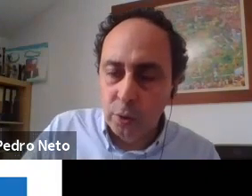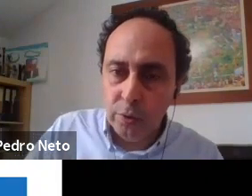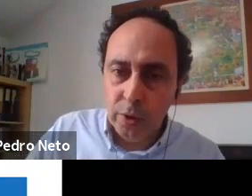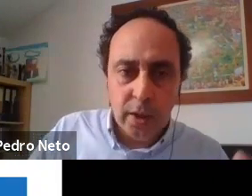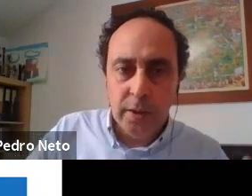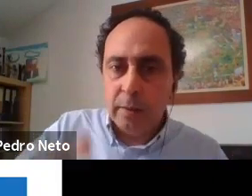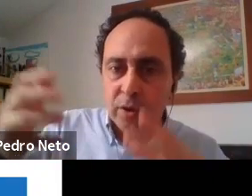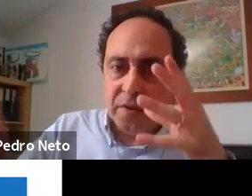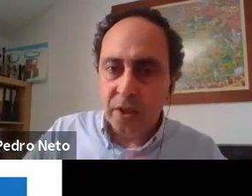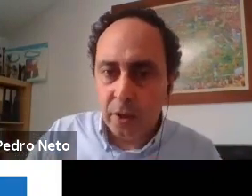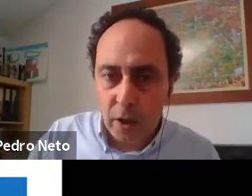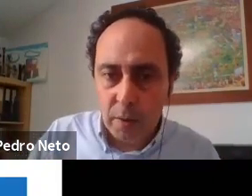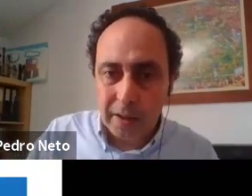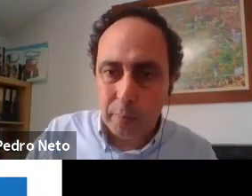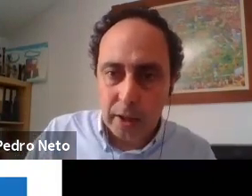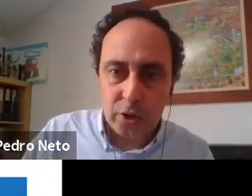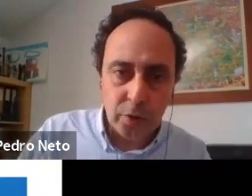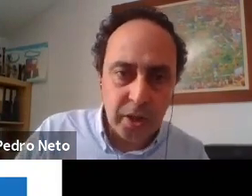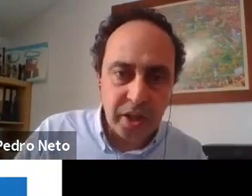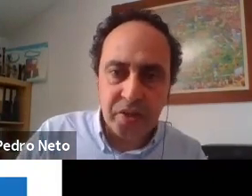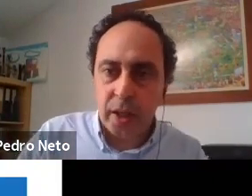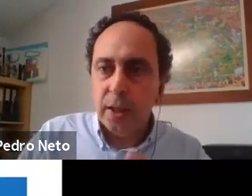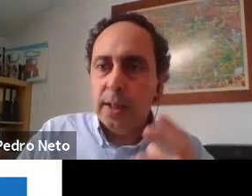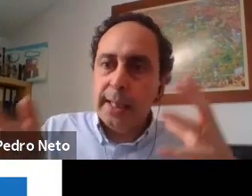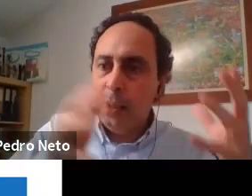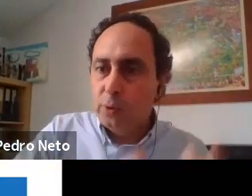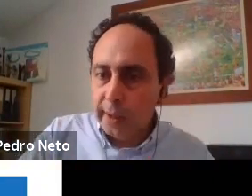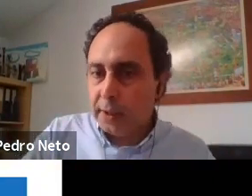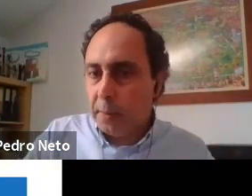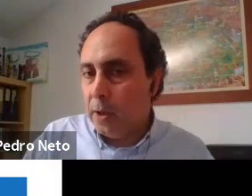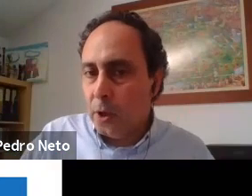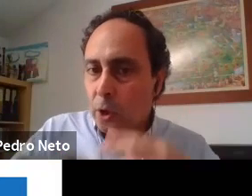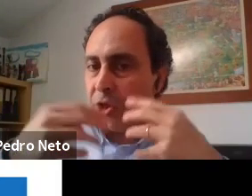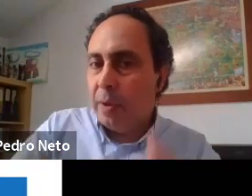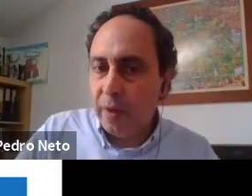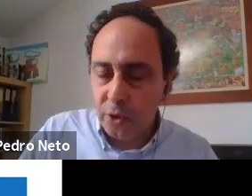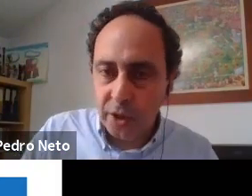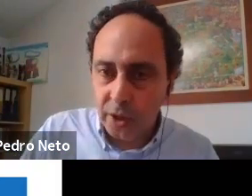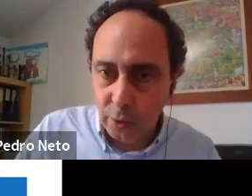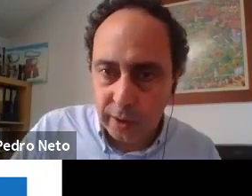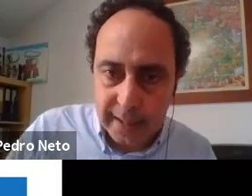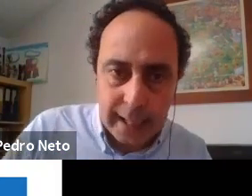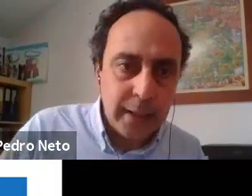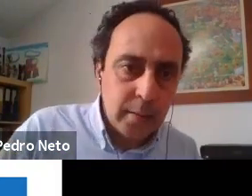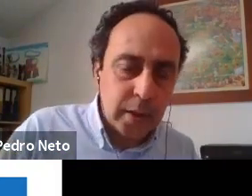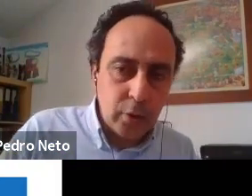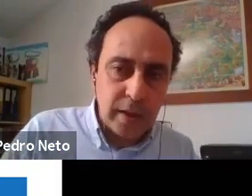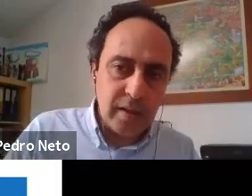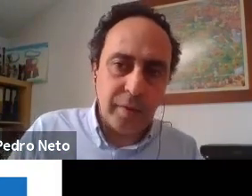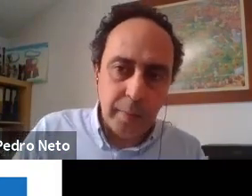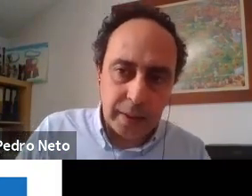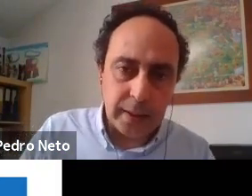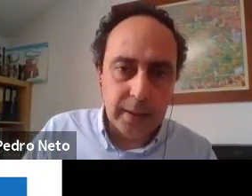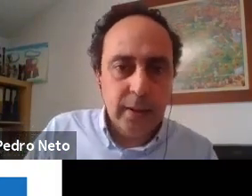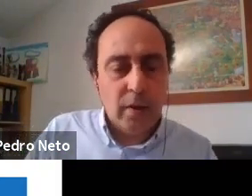atingir tudo e temos que fazer normalmente planos de contingência. Aqui no teletrabalho nós também vamos ter que utilizar, portanto,